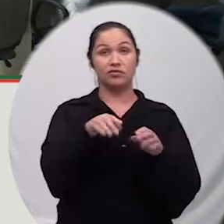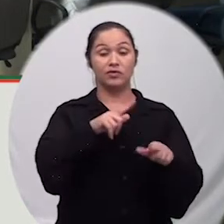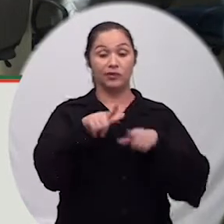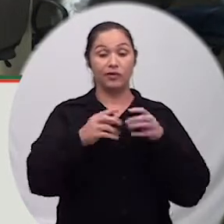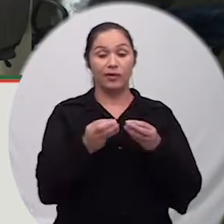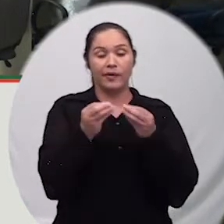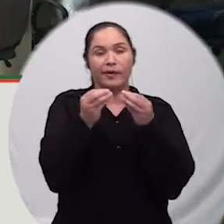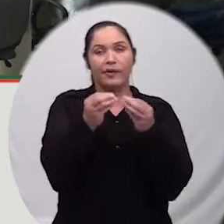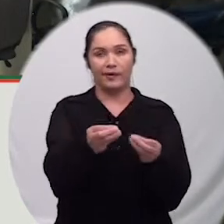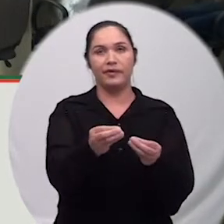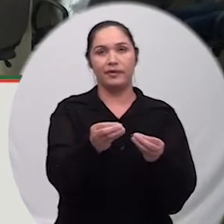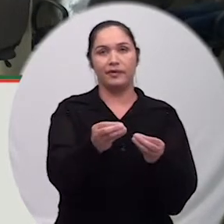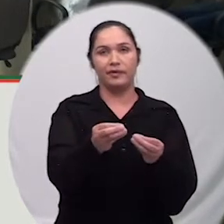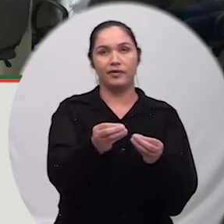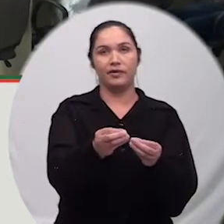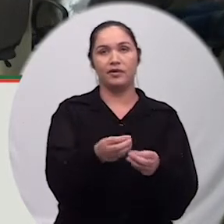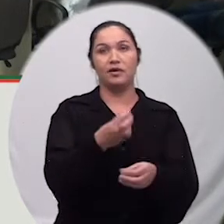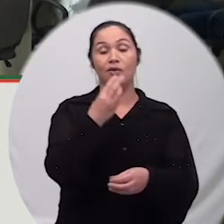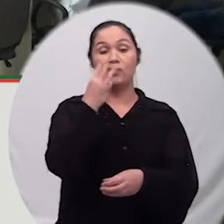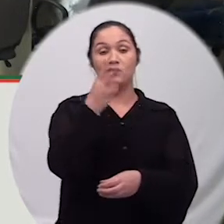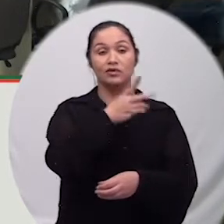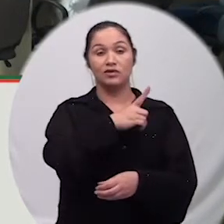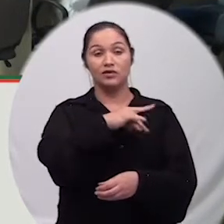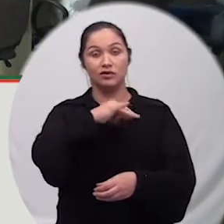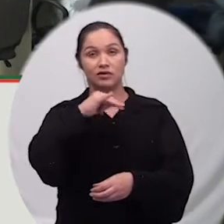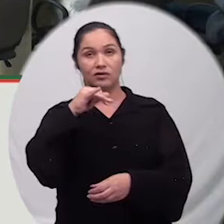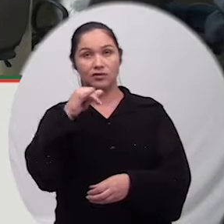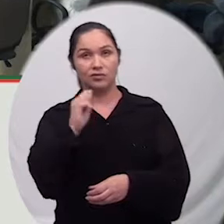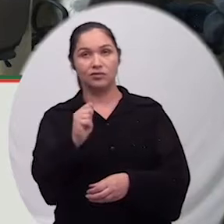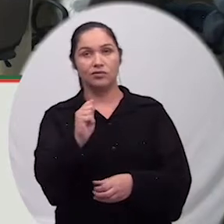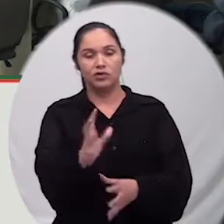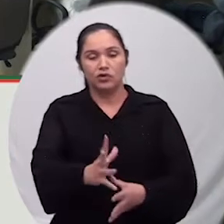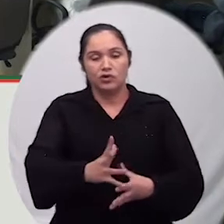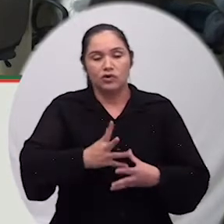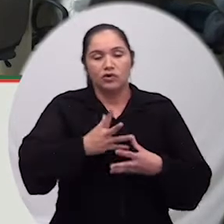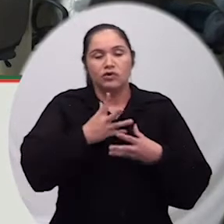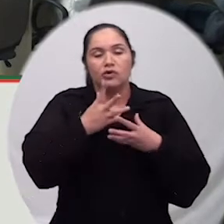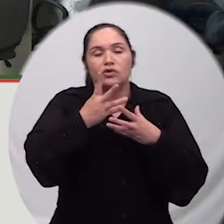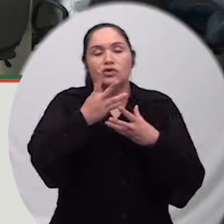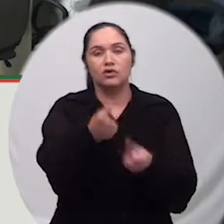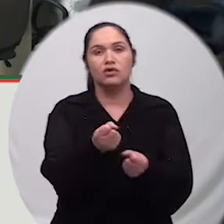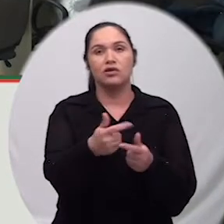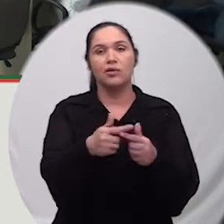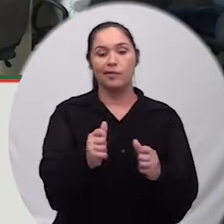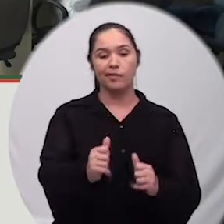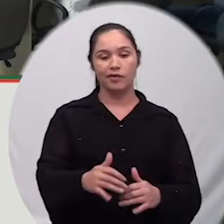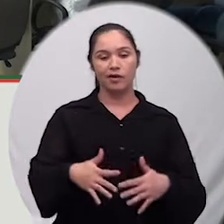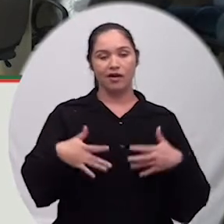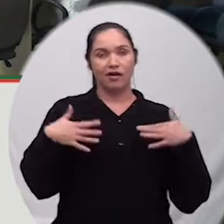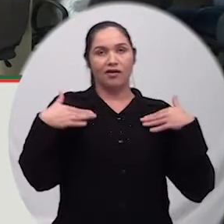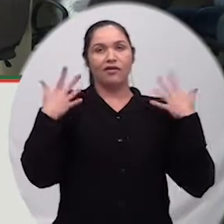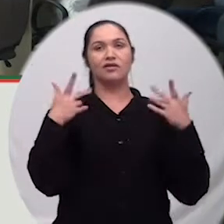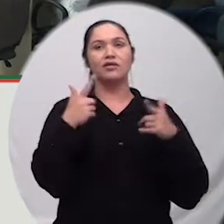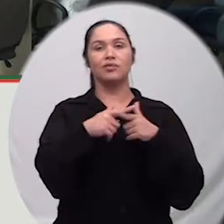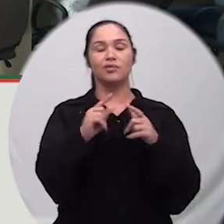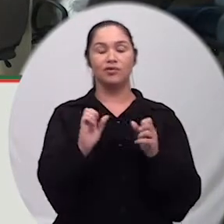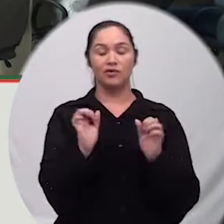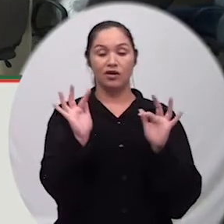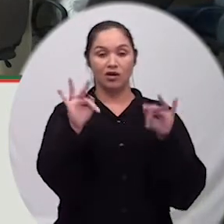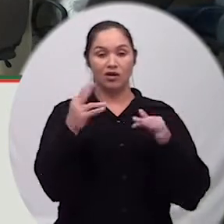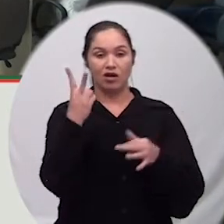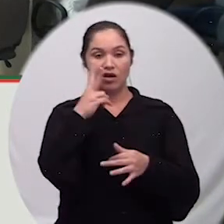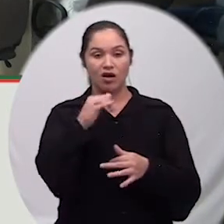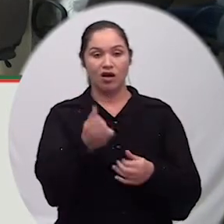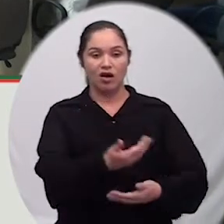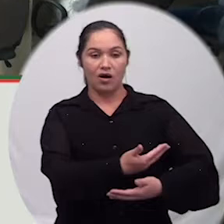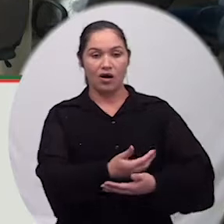dedicação de até 3 dias para finalizar as bonecas é motivo de orgulho, quando reconhecida pela arte final. Ele conquistou